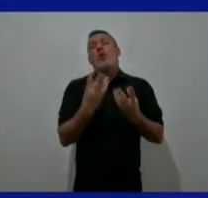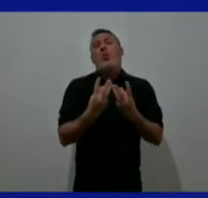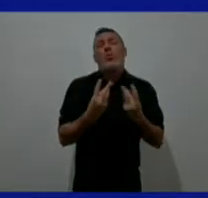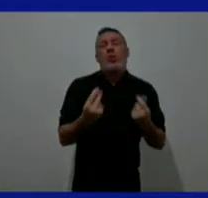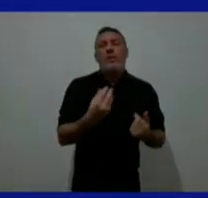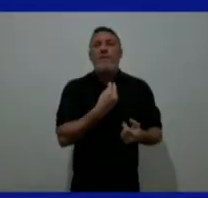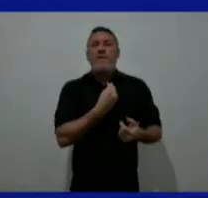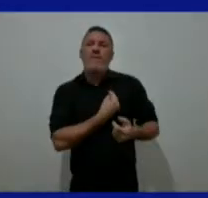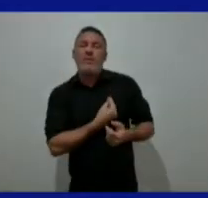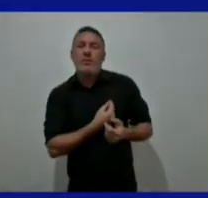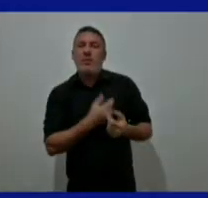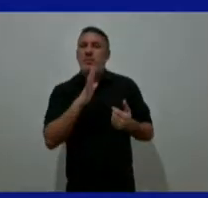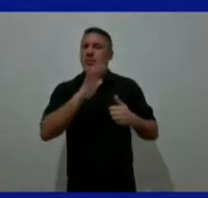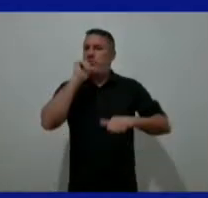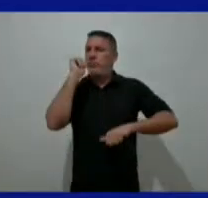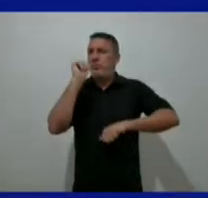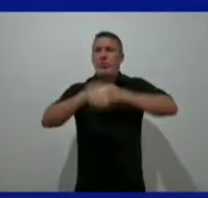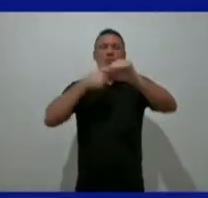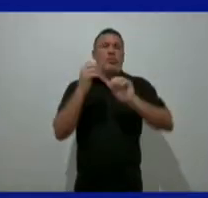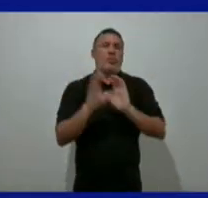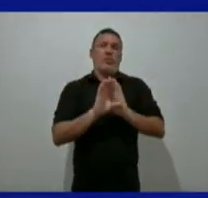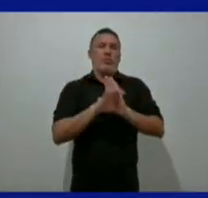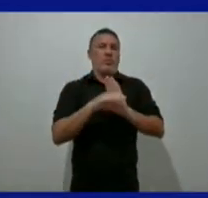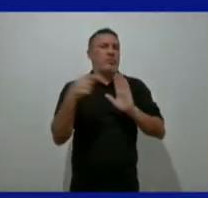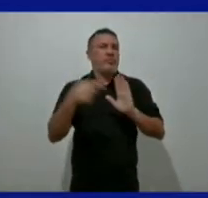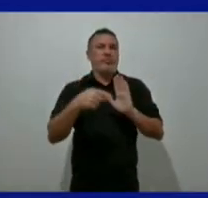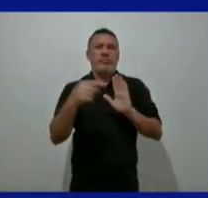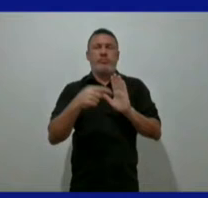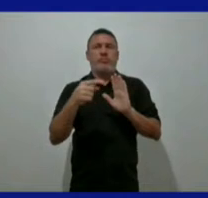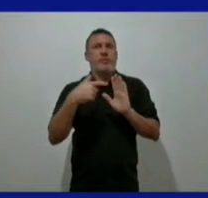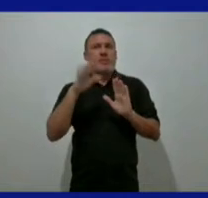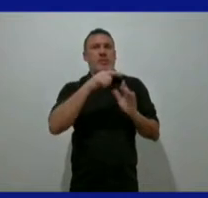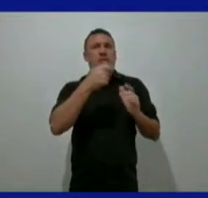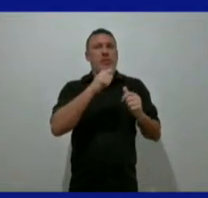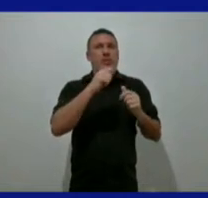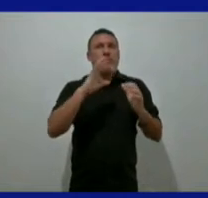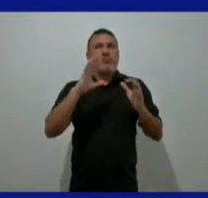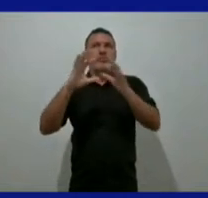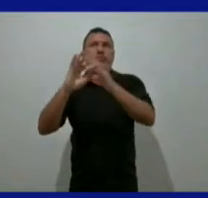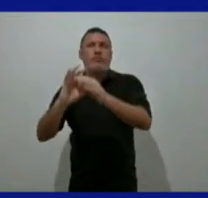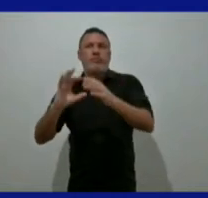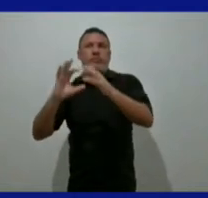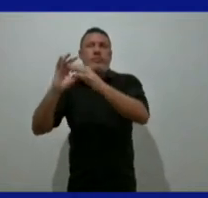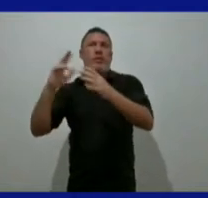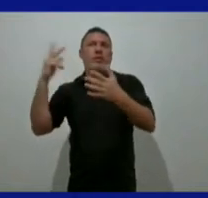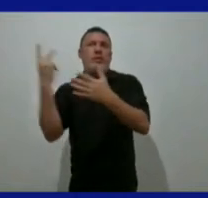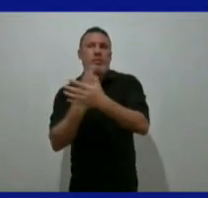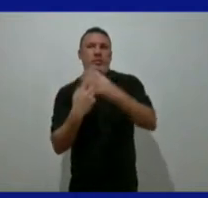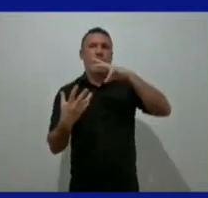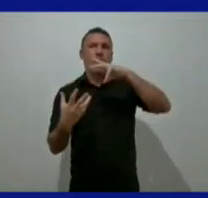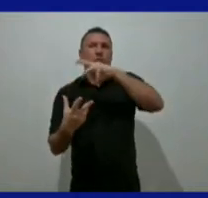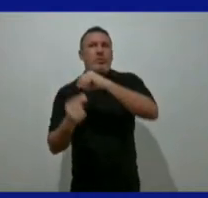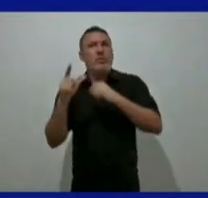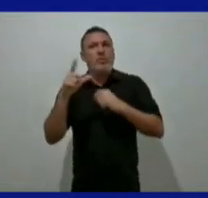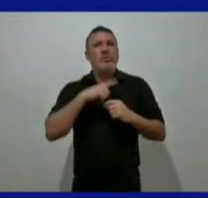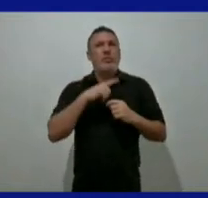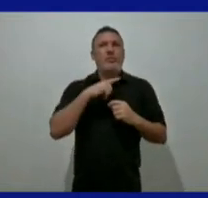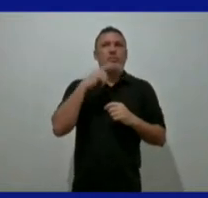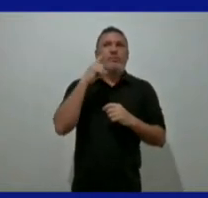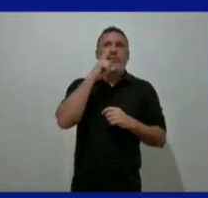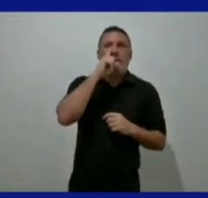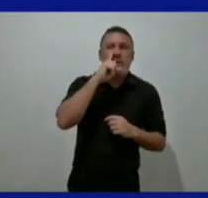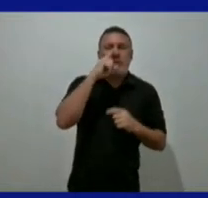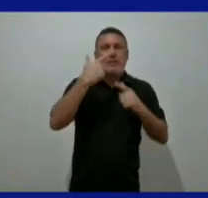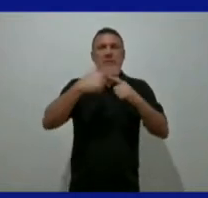evolução disso para ameaças globais, e ameaças globais seríssimas, como aquecimento global,